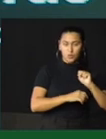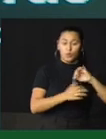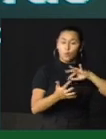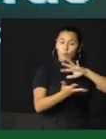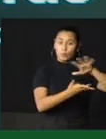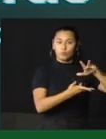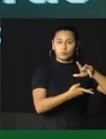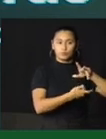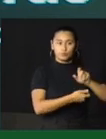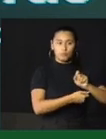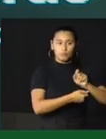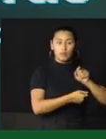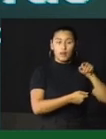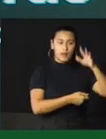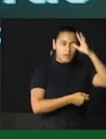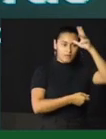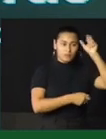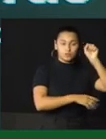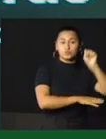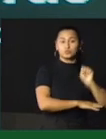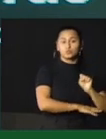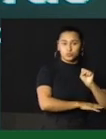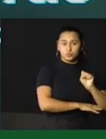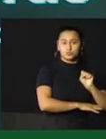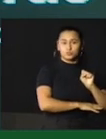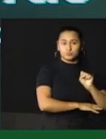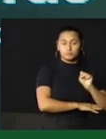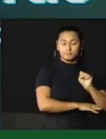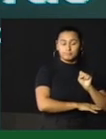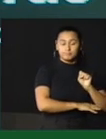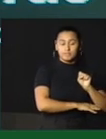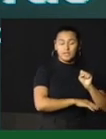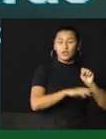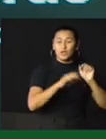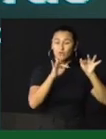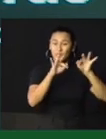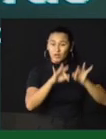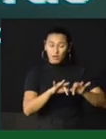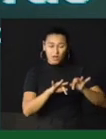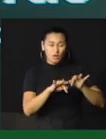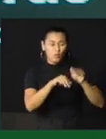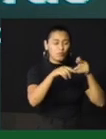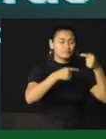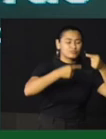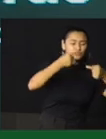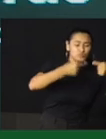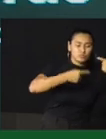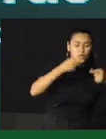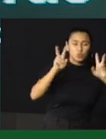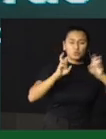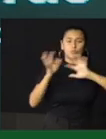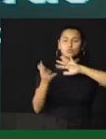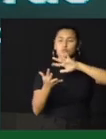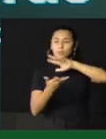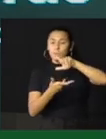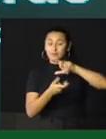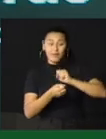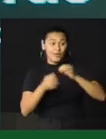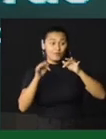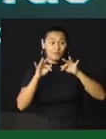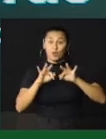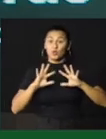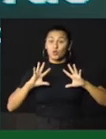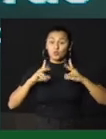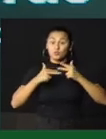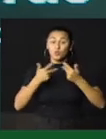de que reúne as empresas do setor e no final roda para cá roda para lá a discussão sobre sustentabilidade no final tudo